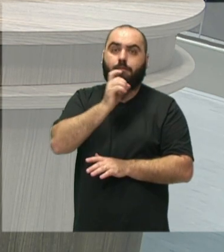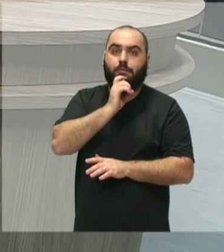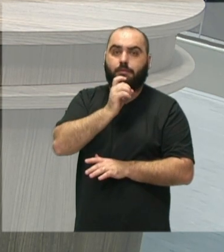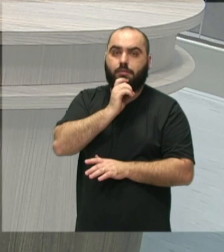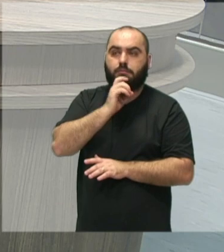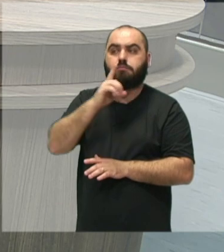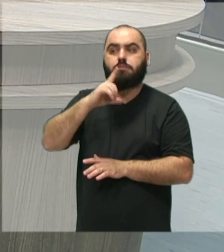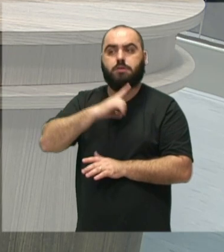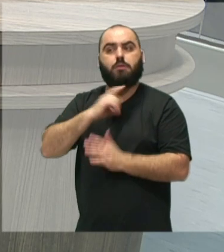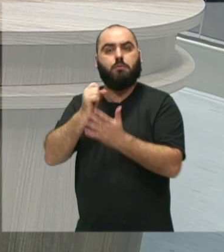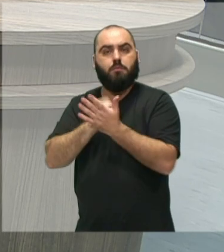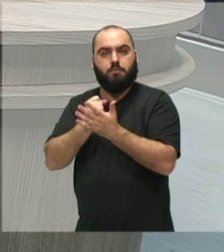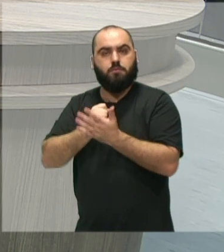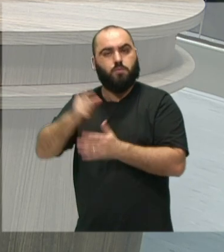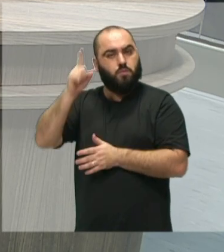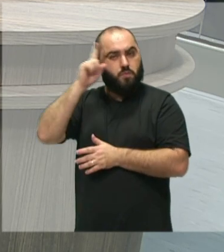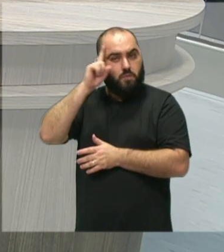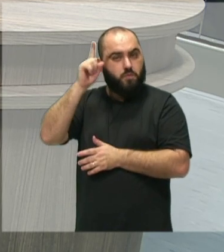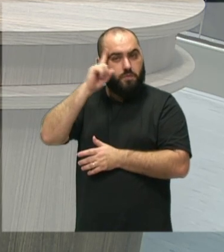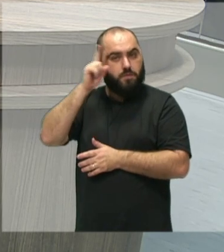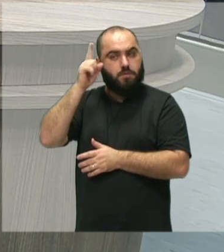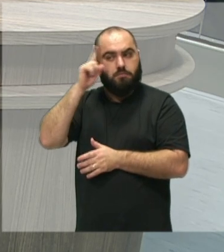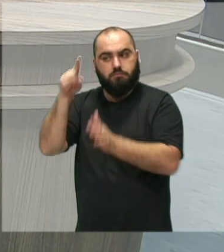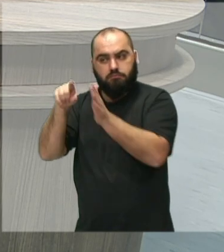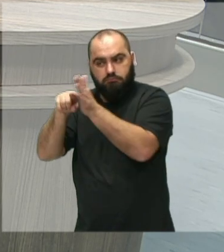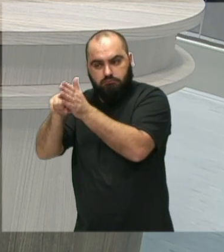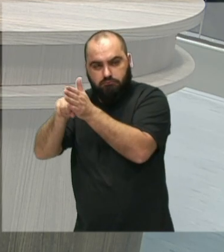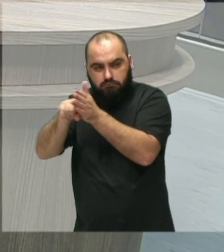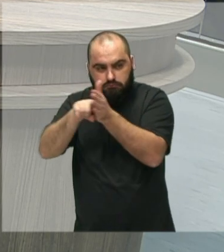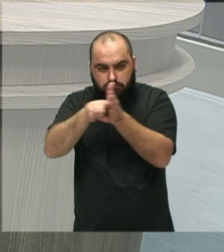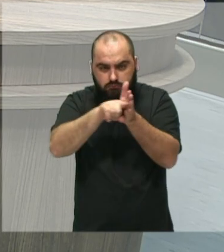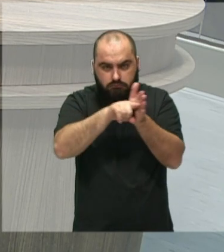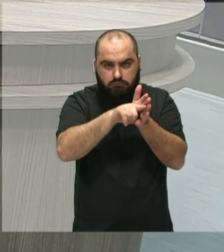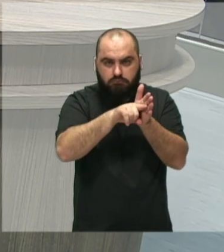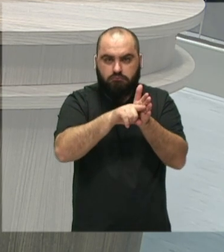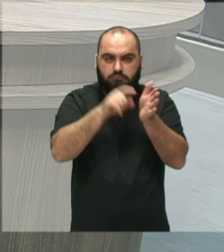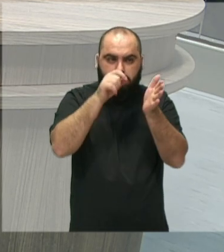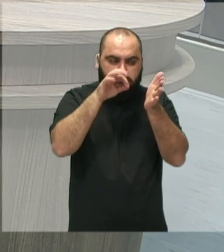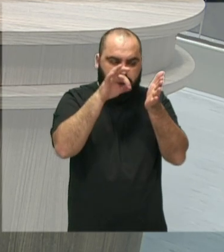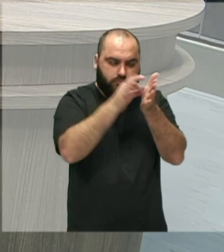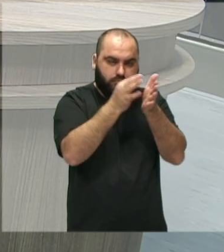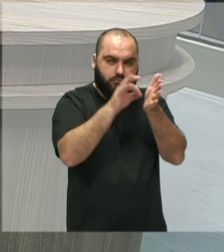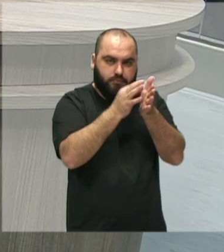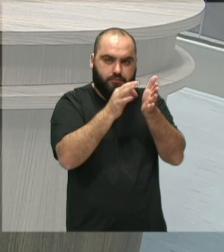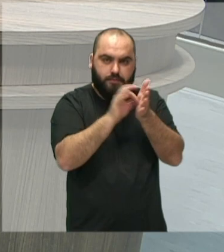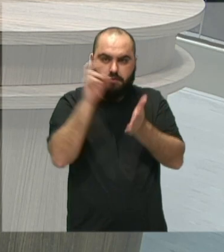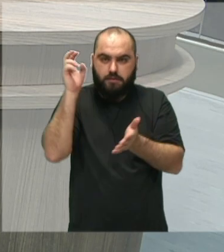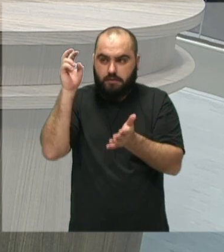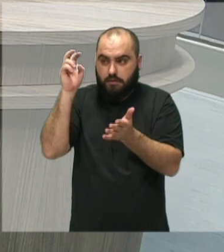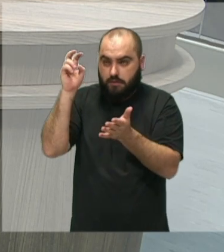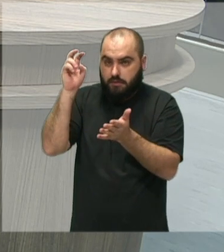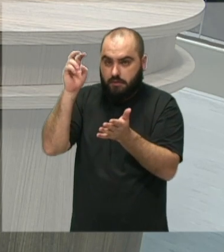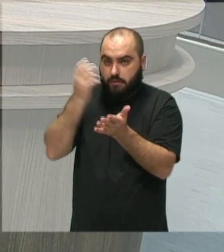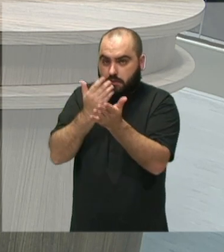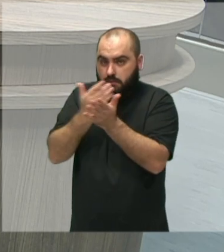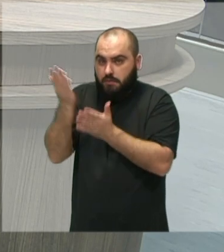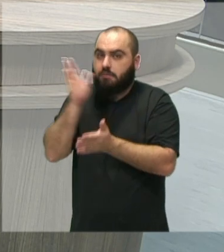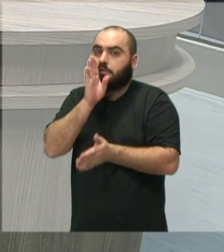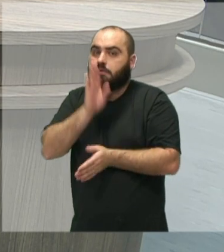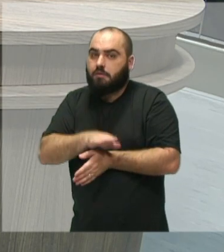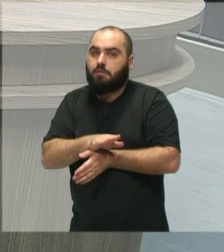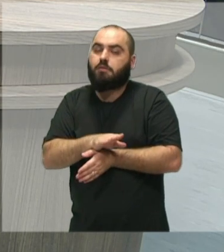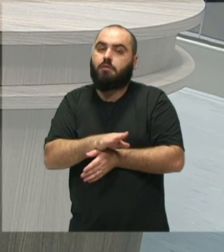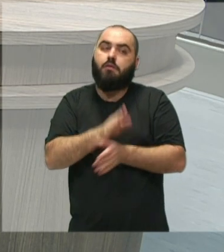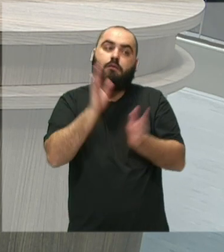bem equilibrado, né? Todo dia a gente faz o monitoramento, anota a temperatura e umidade de manhã, no início da tarde e no